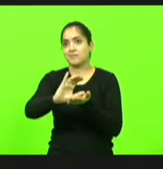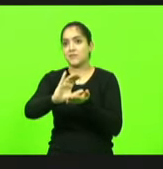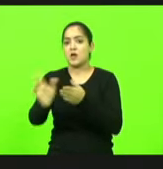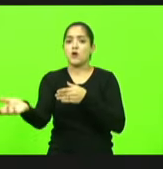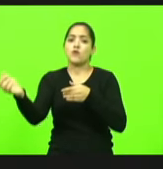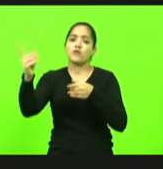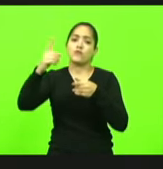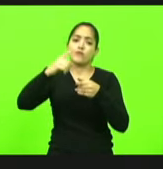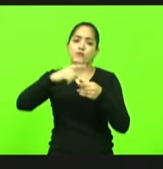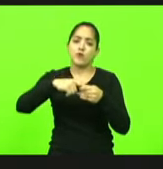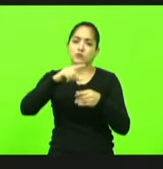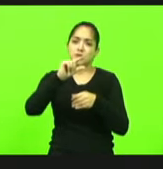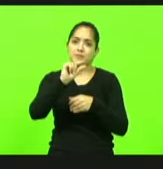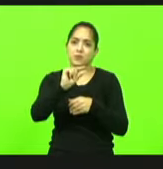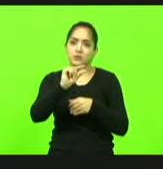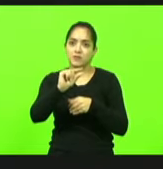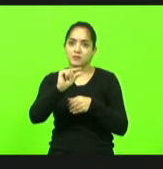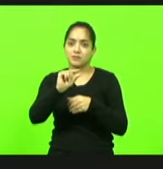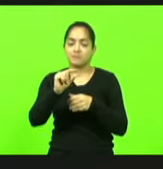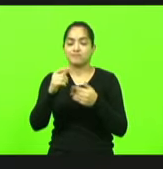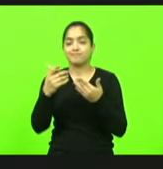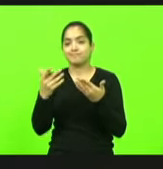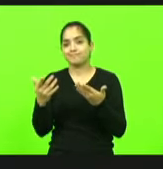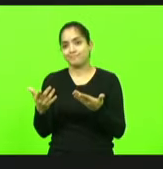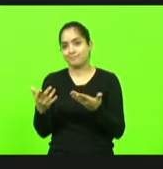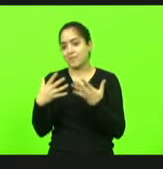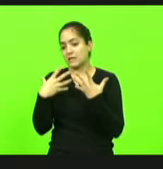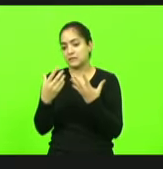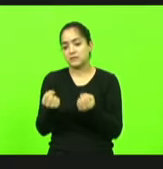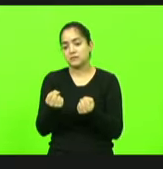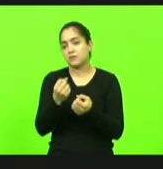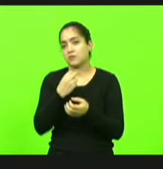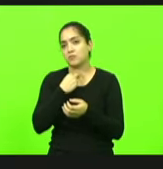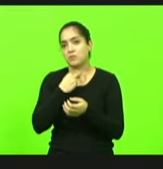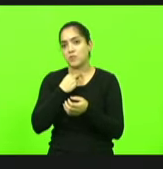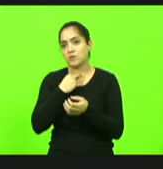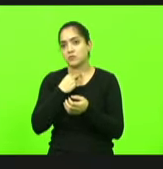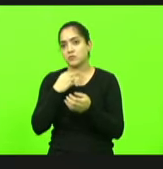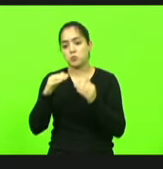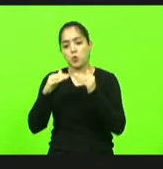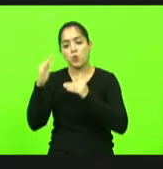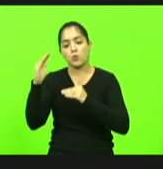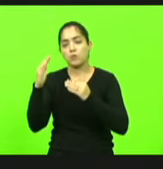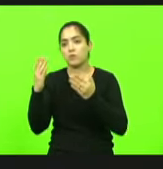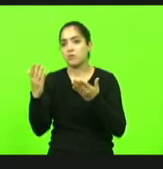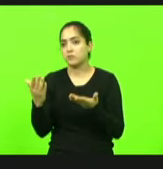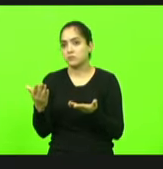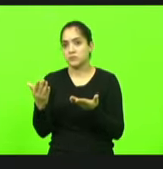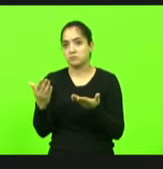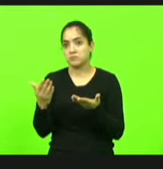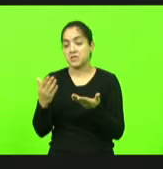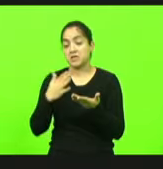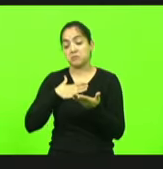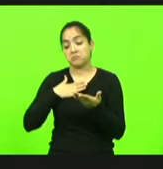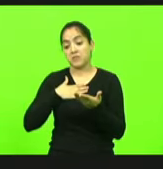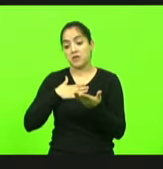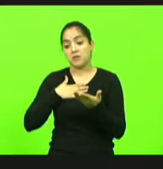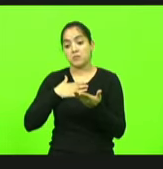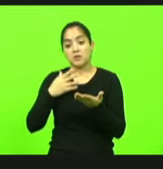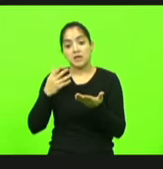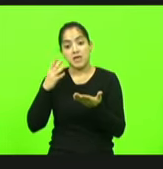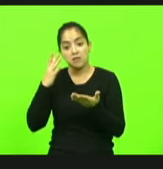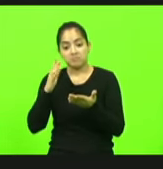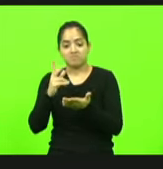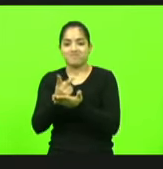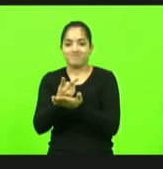retorna para cá a conta gotas. Eu não posso aceitar isso e também não concordo com esse caminho, que, na minha opinião, é o caminho errado para chegar no